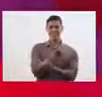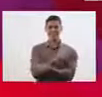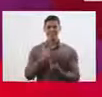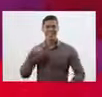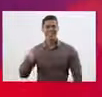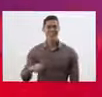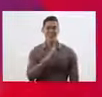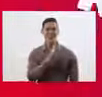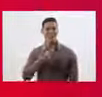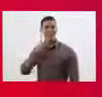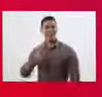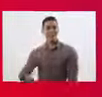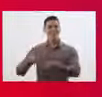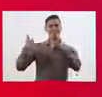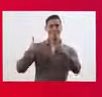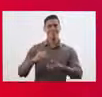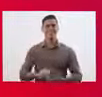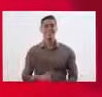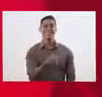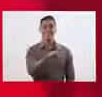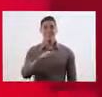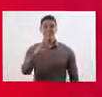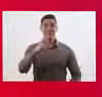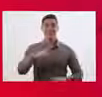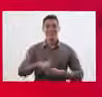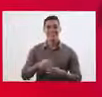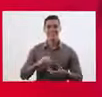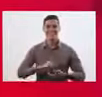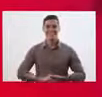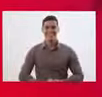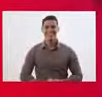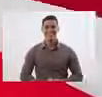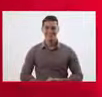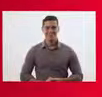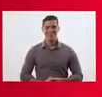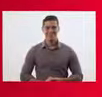meu ficha limpa. Simbora, Roberto Paulino.